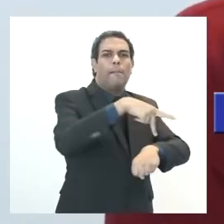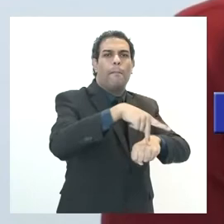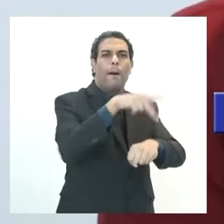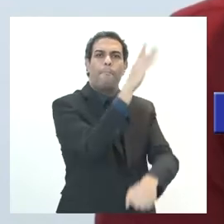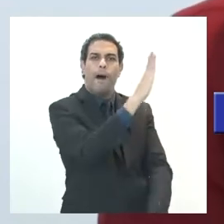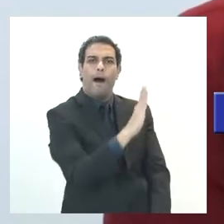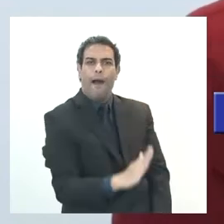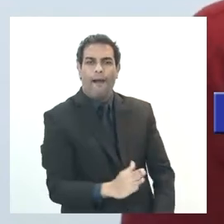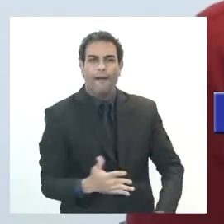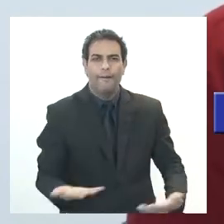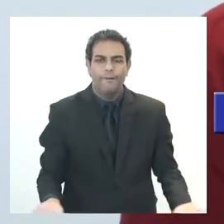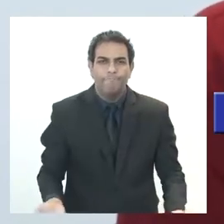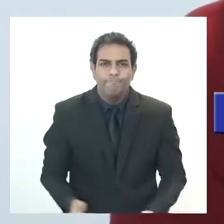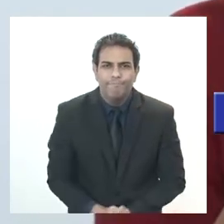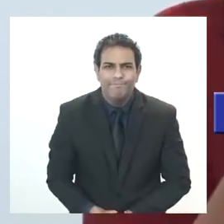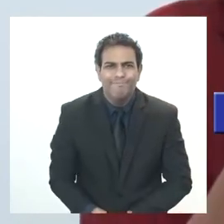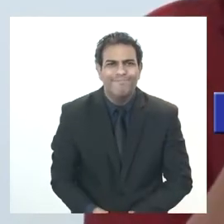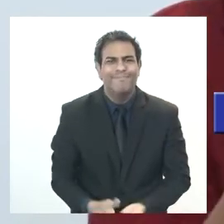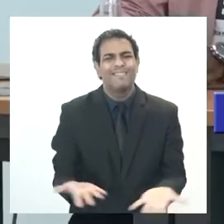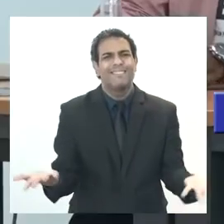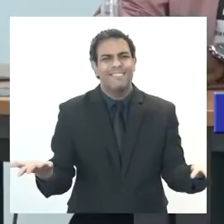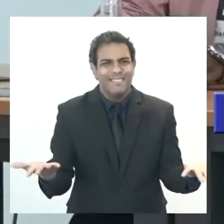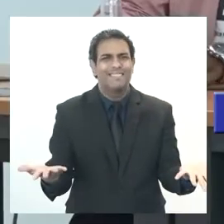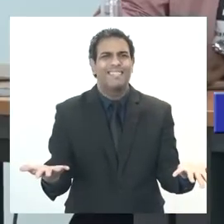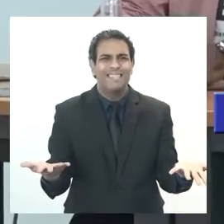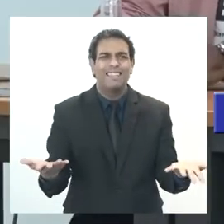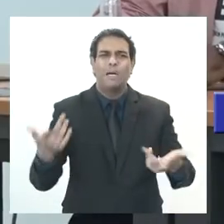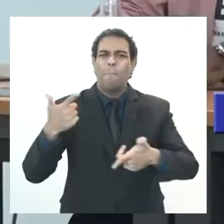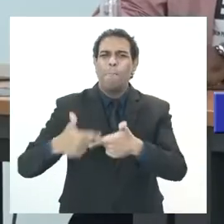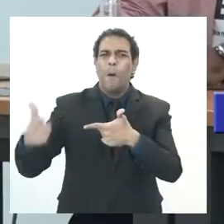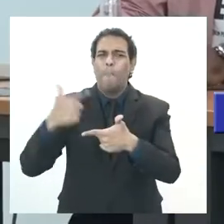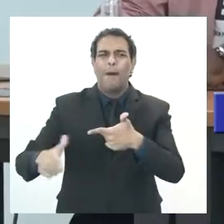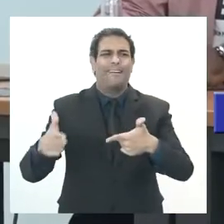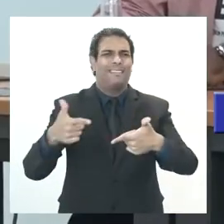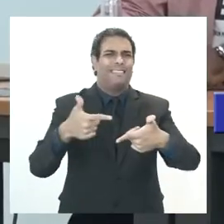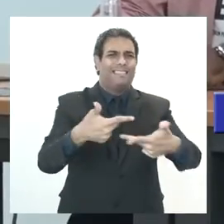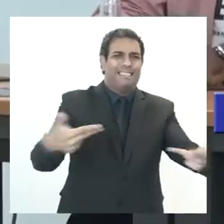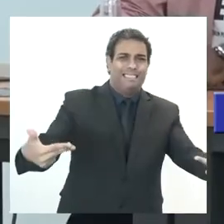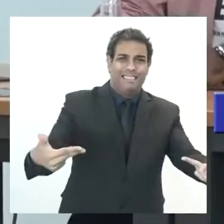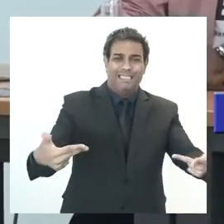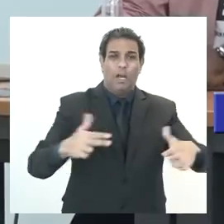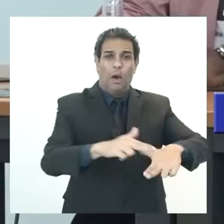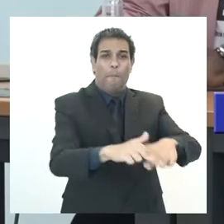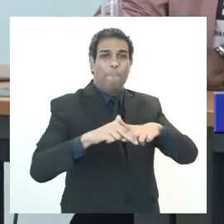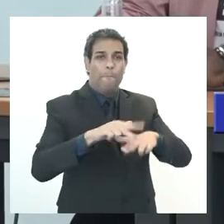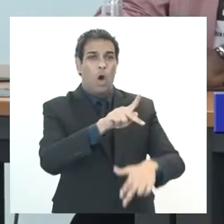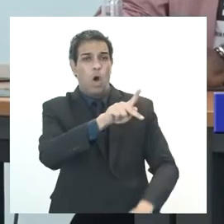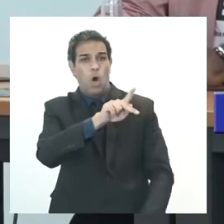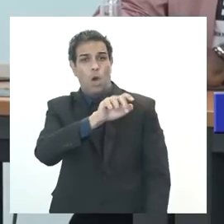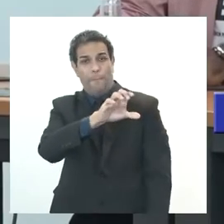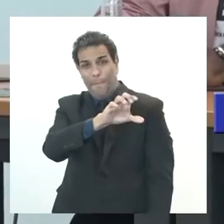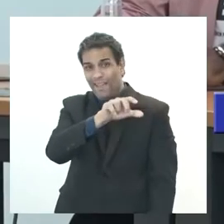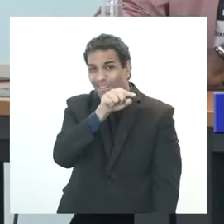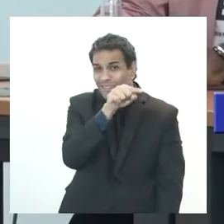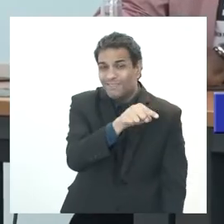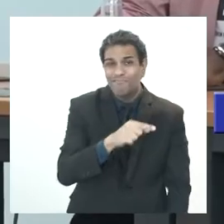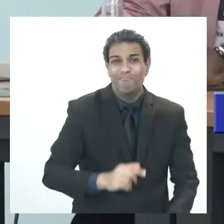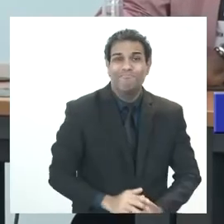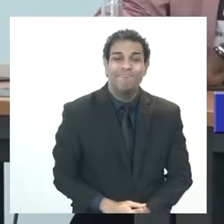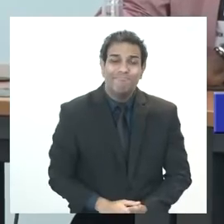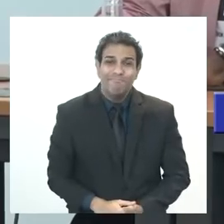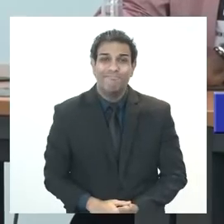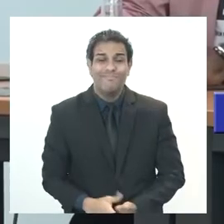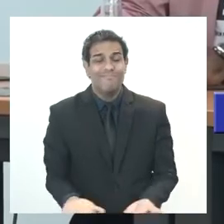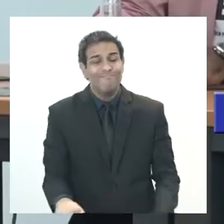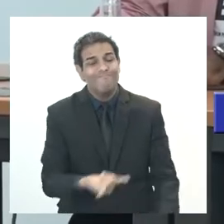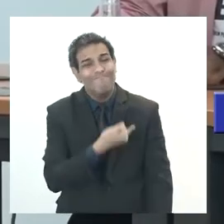e Então apesar de tudo isso né de todas essas mazelas né que essa técnica entre dois nos coloca É